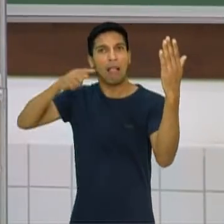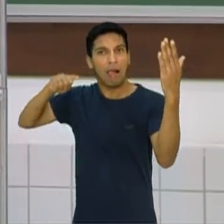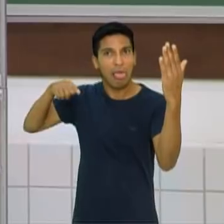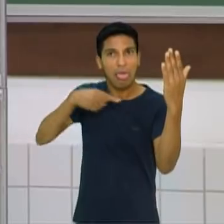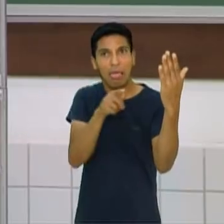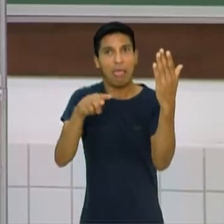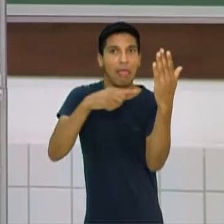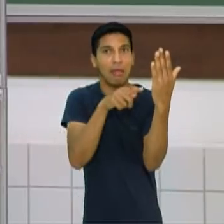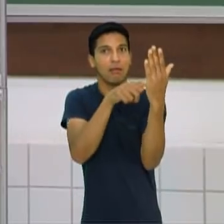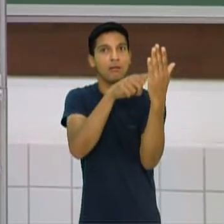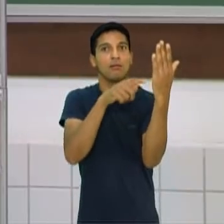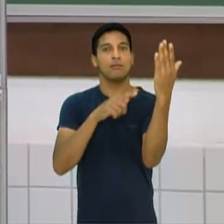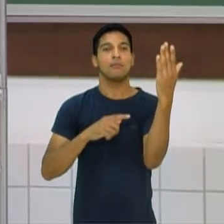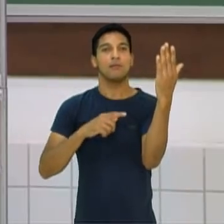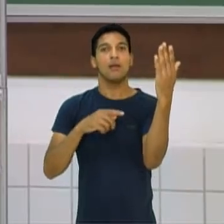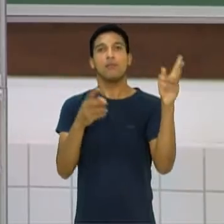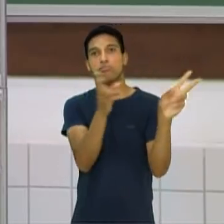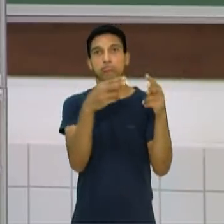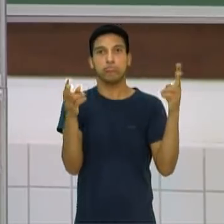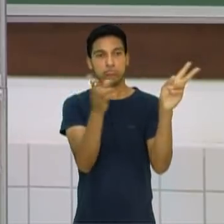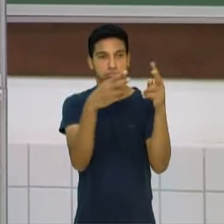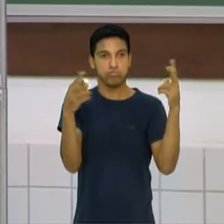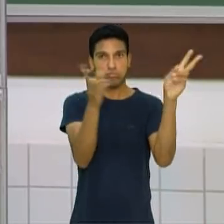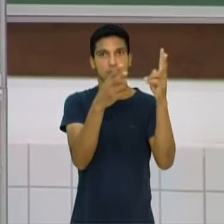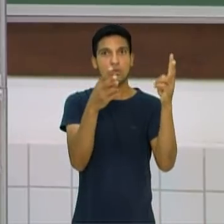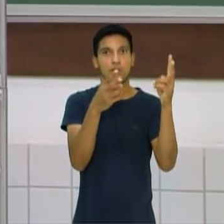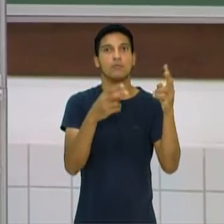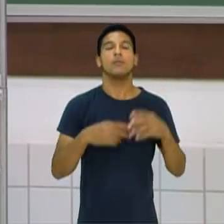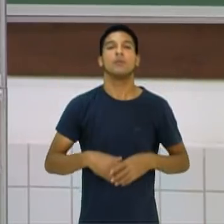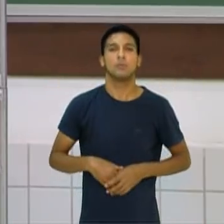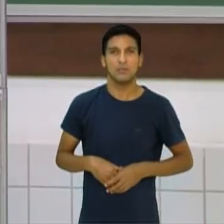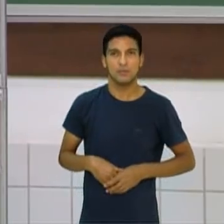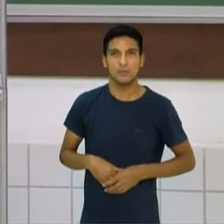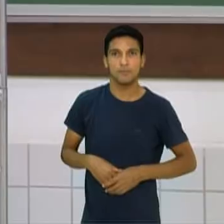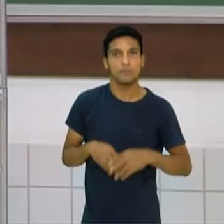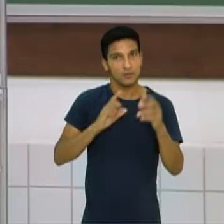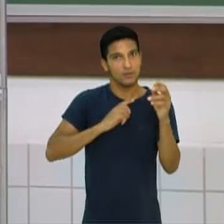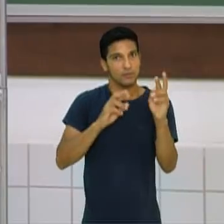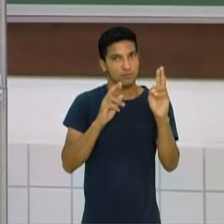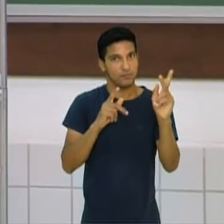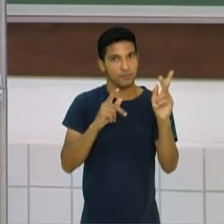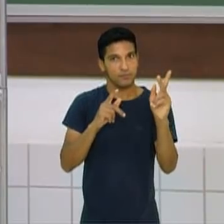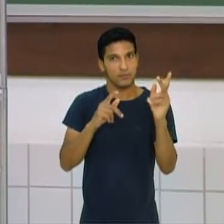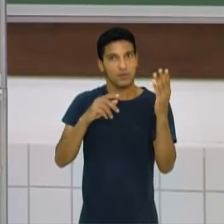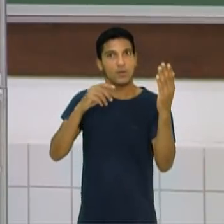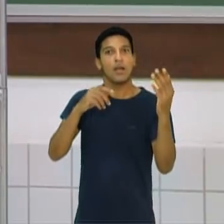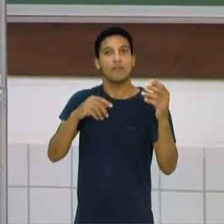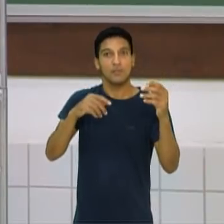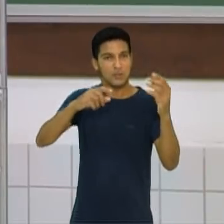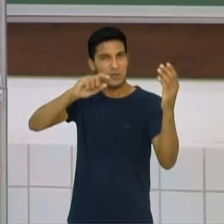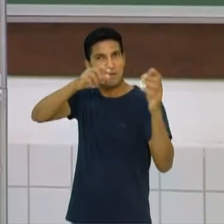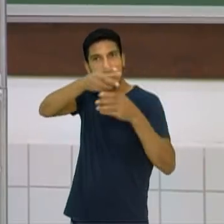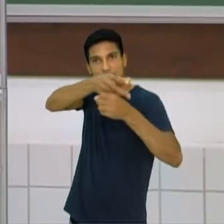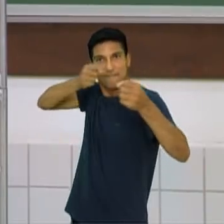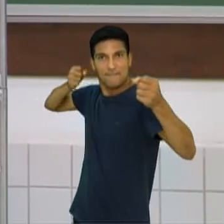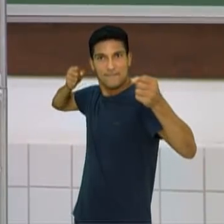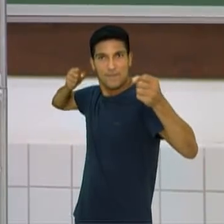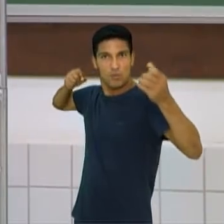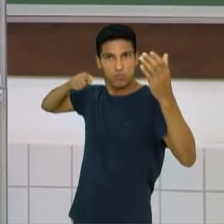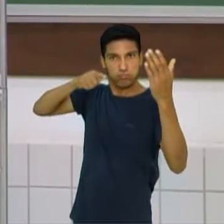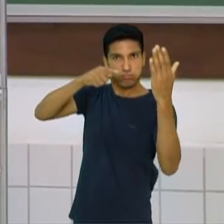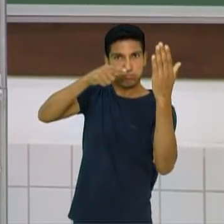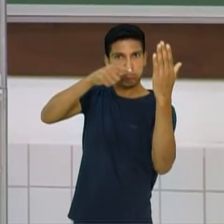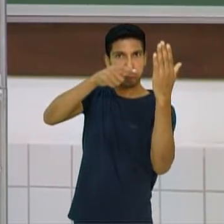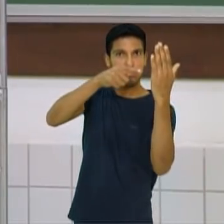que contar ainda com o que o vento, a diferença de trajetória que o vento pode dar